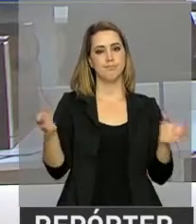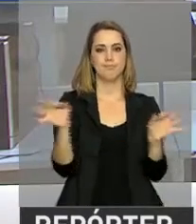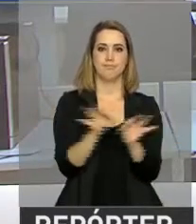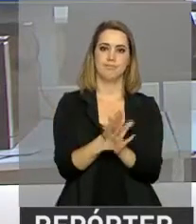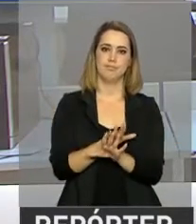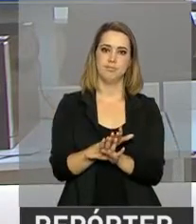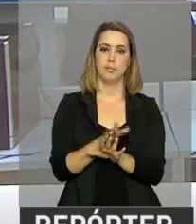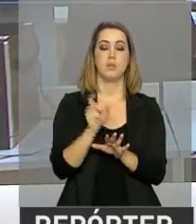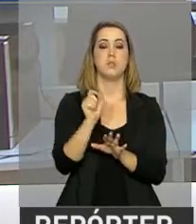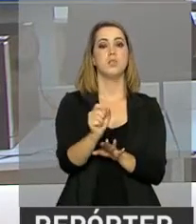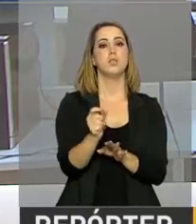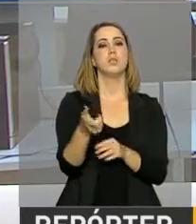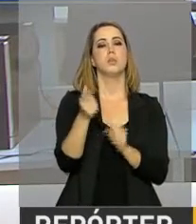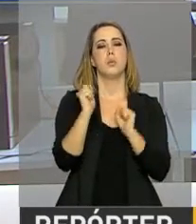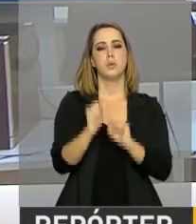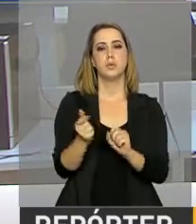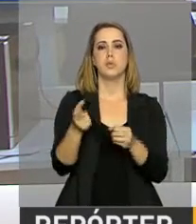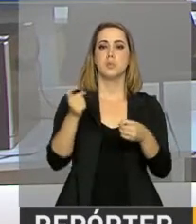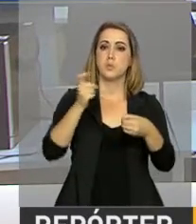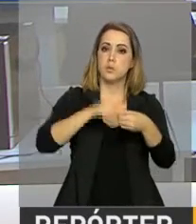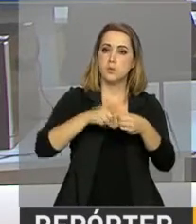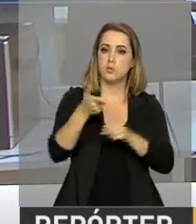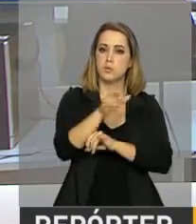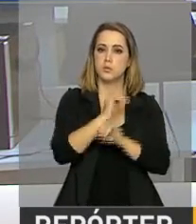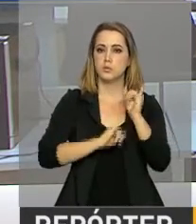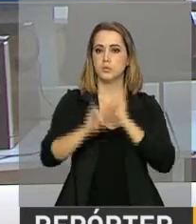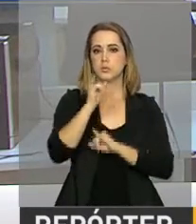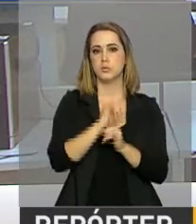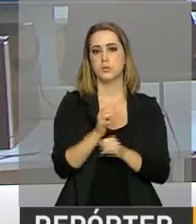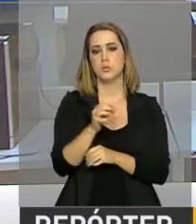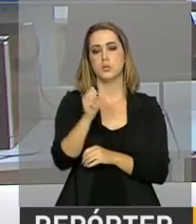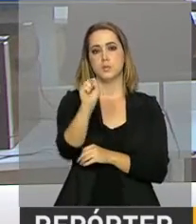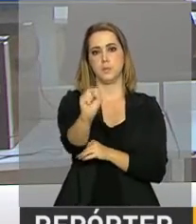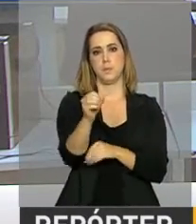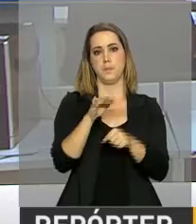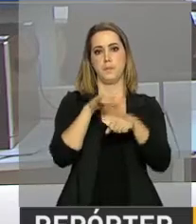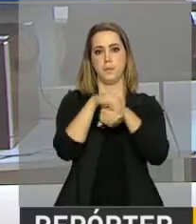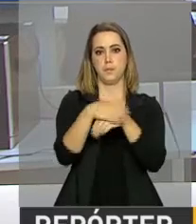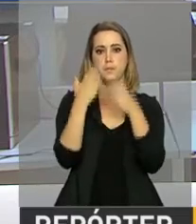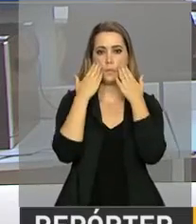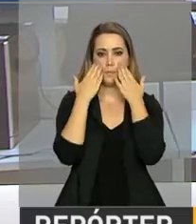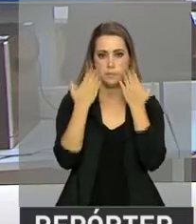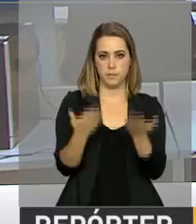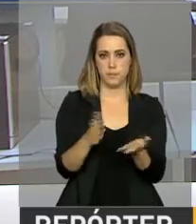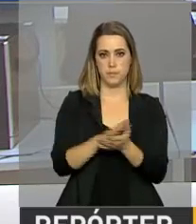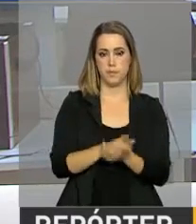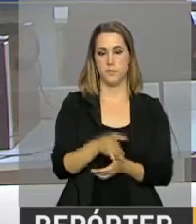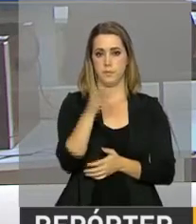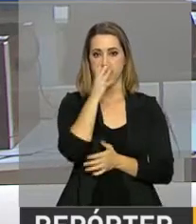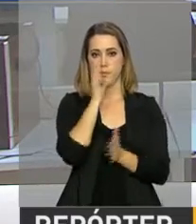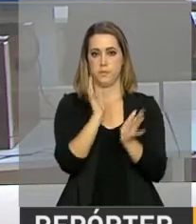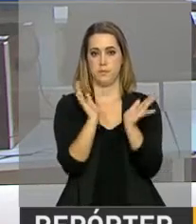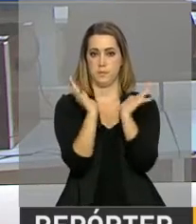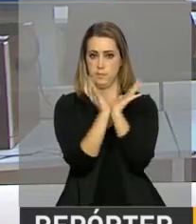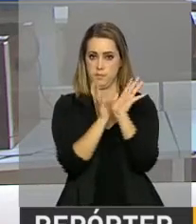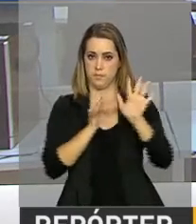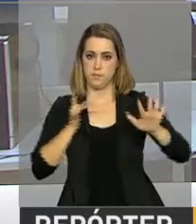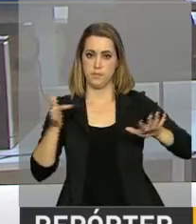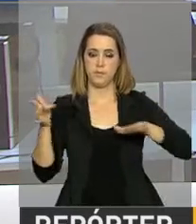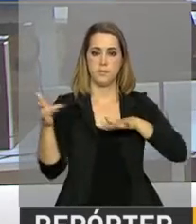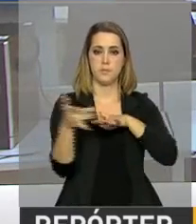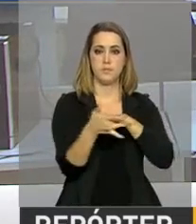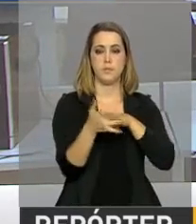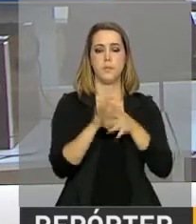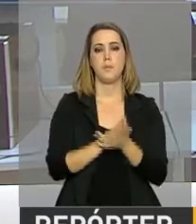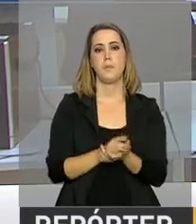edição do repórter nbr podemos voltar a qualquer momento com outras informações ou às oito da noite na próxima edição acompanhe as novidades também pelas nossas